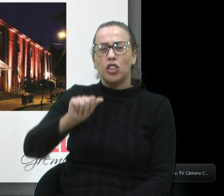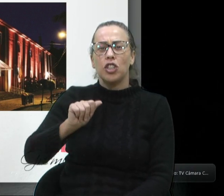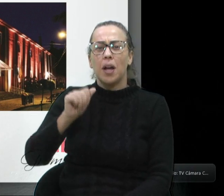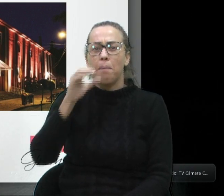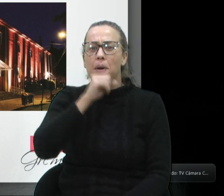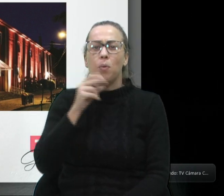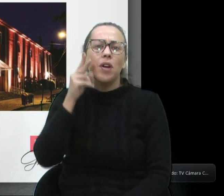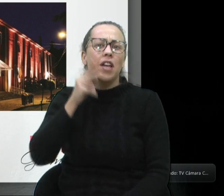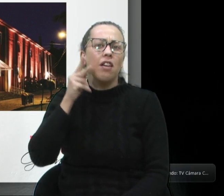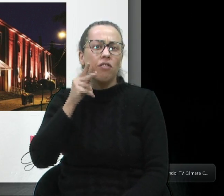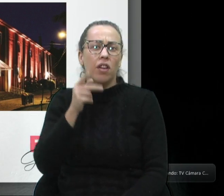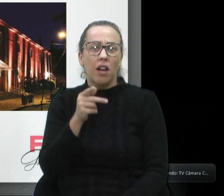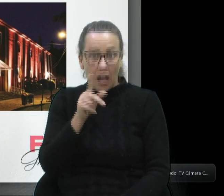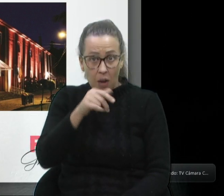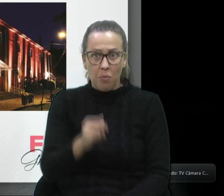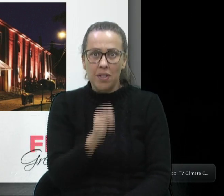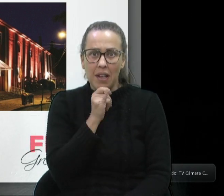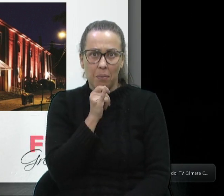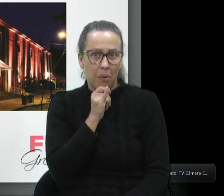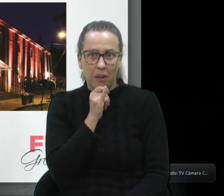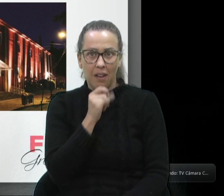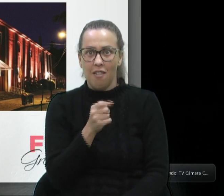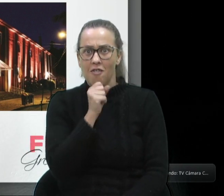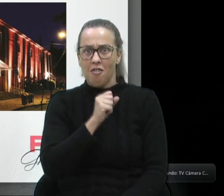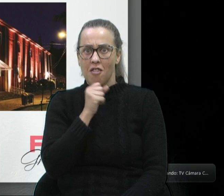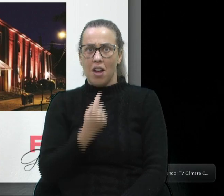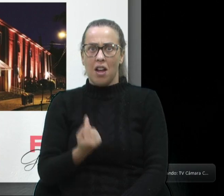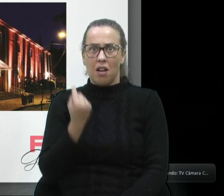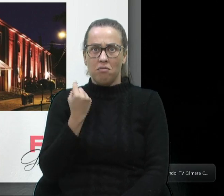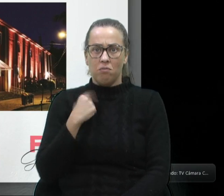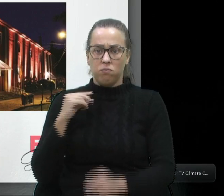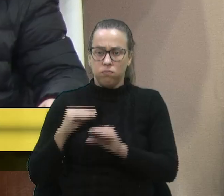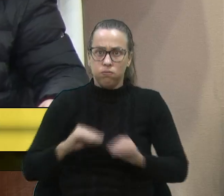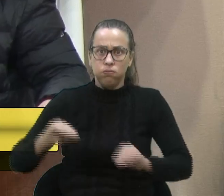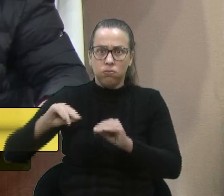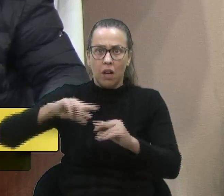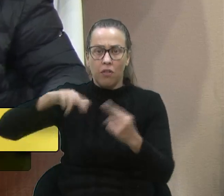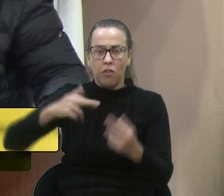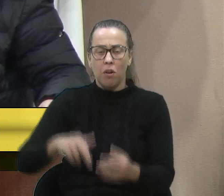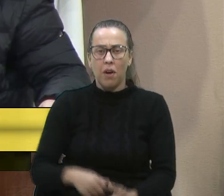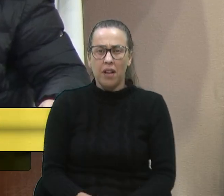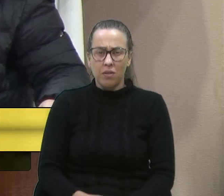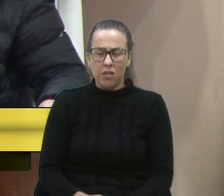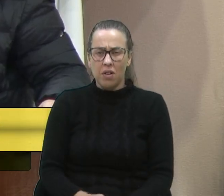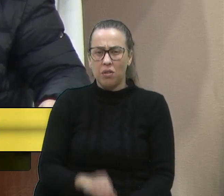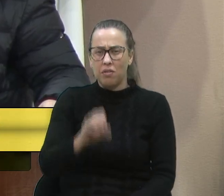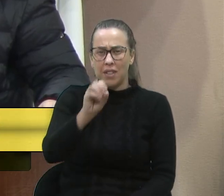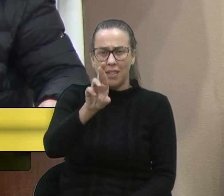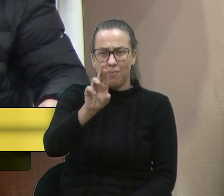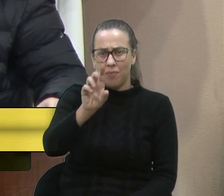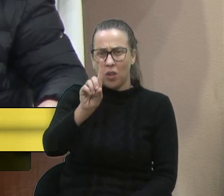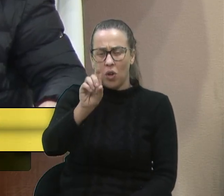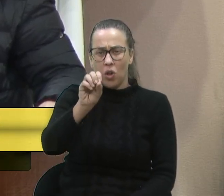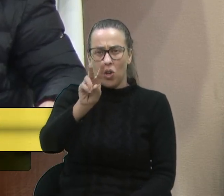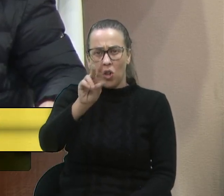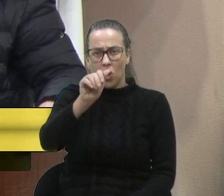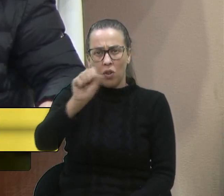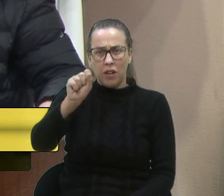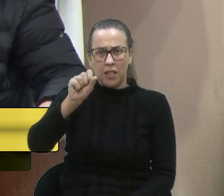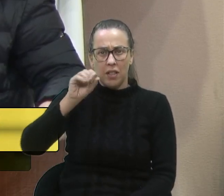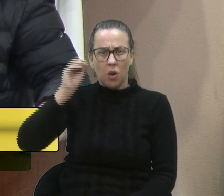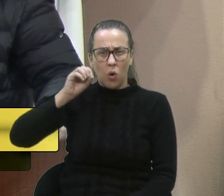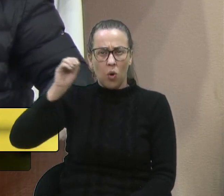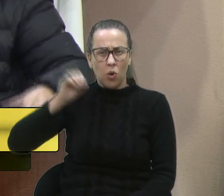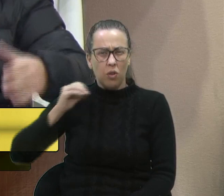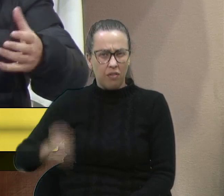está hoje? É outro grande exemplo. Vamos um pouquinho mais para trás, o Centro de Cultura Ordovás. Como é que estaria o Centro de Cultura Ordovás hoje se não